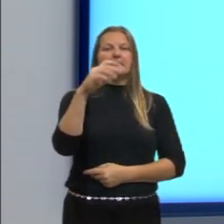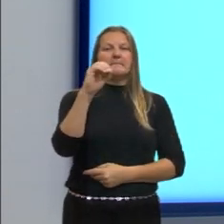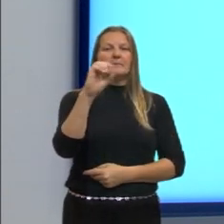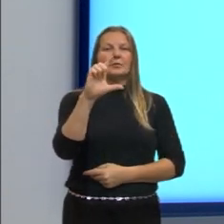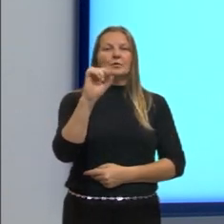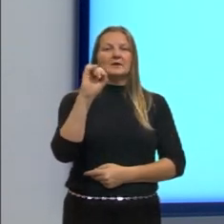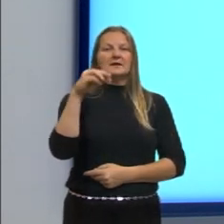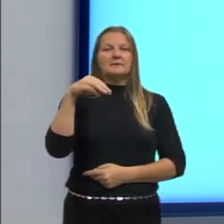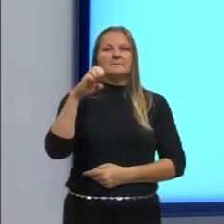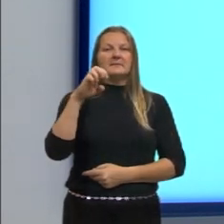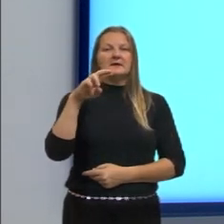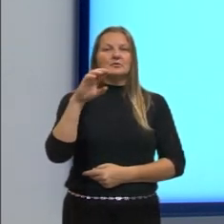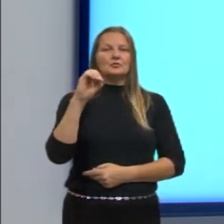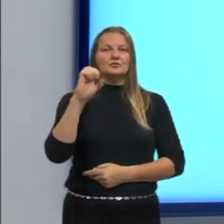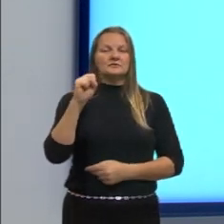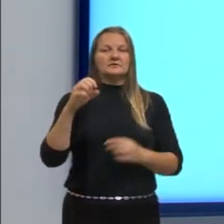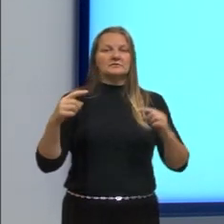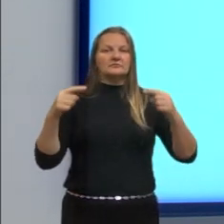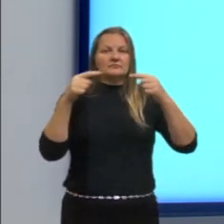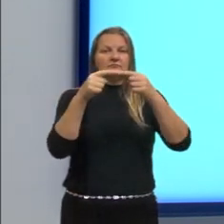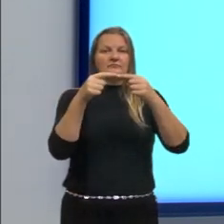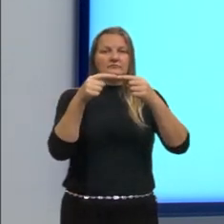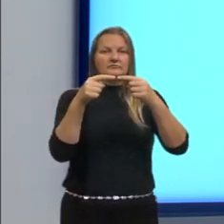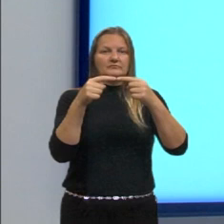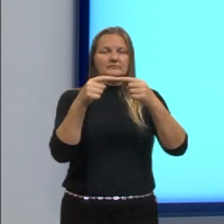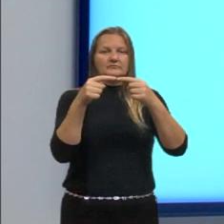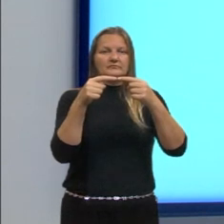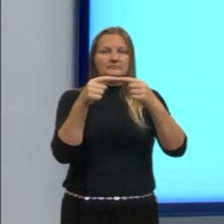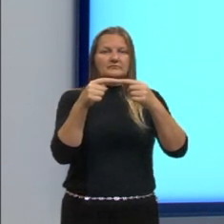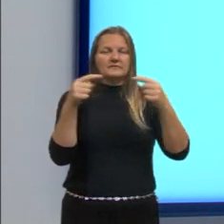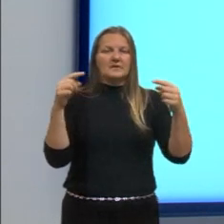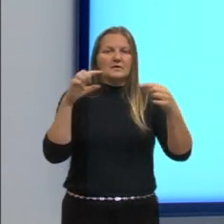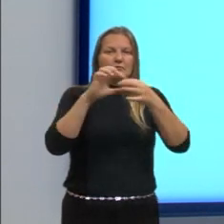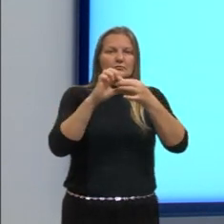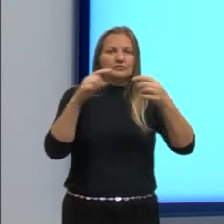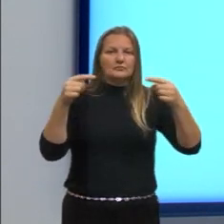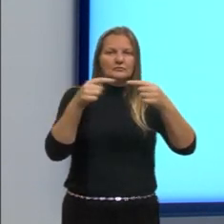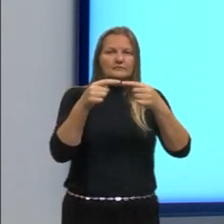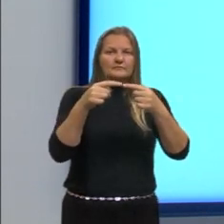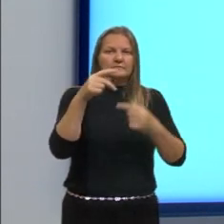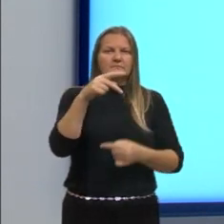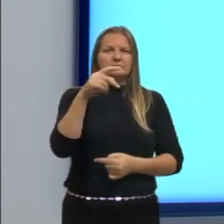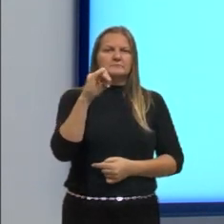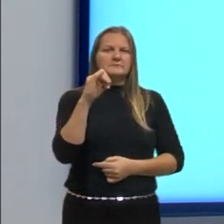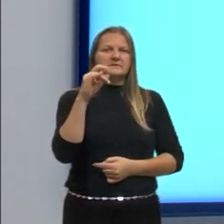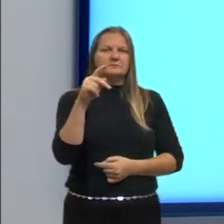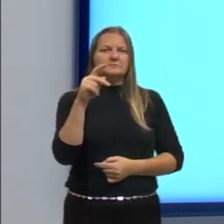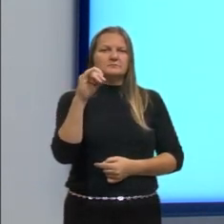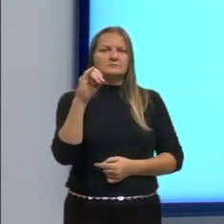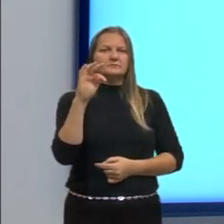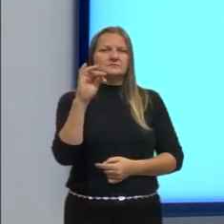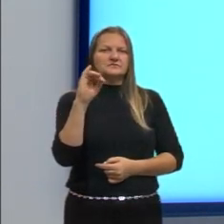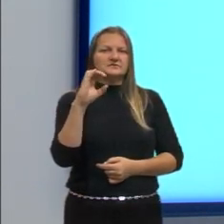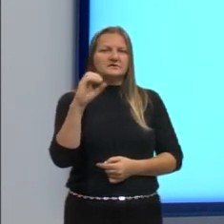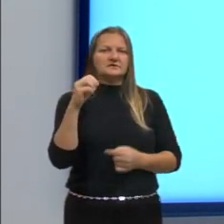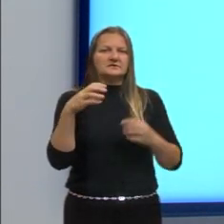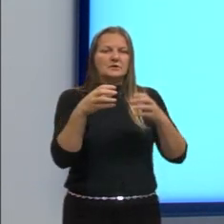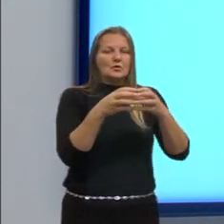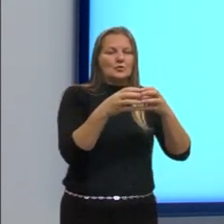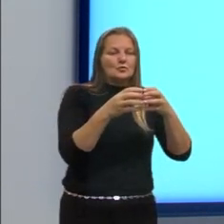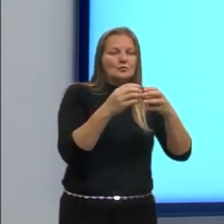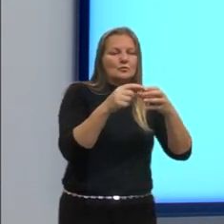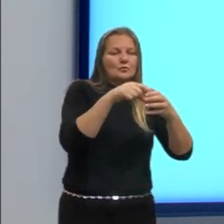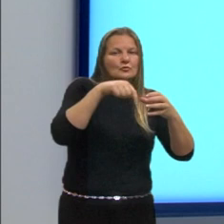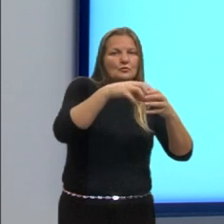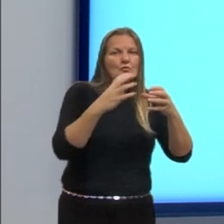entre si através de ligação peptídicas tá essas ligações é a união desse grupo Amino